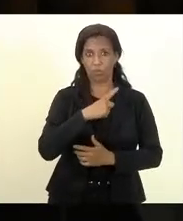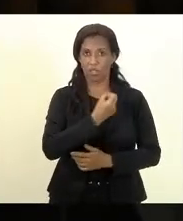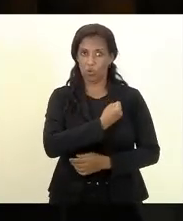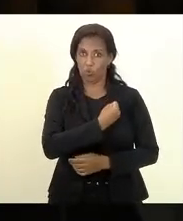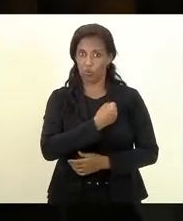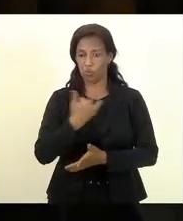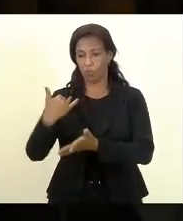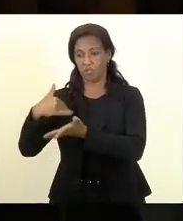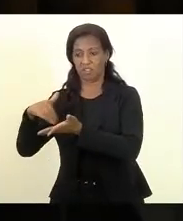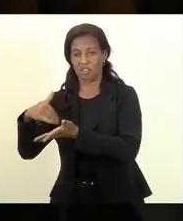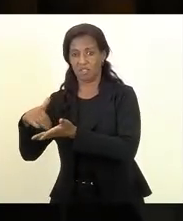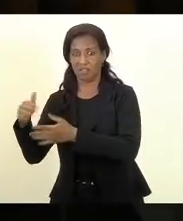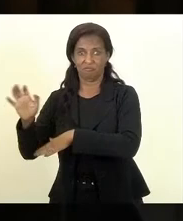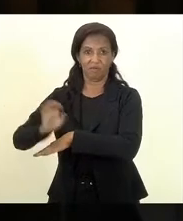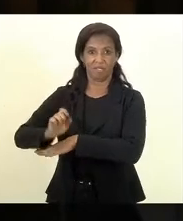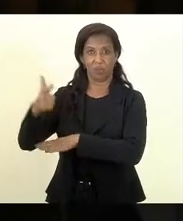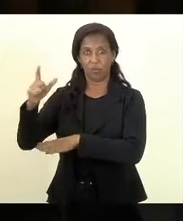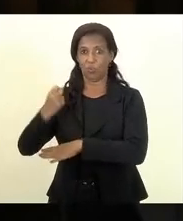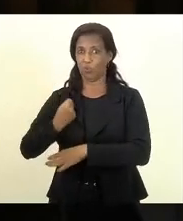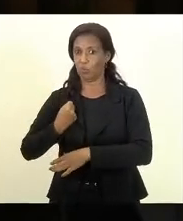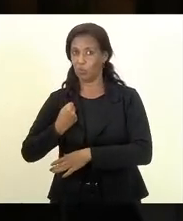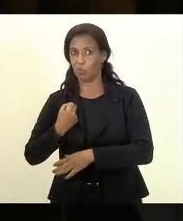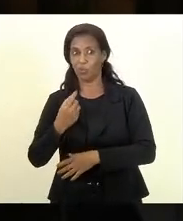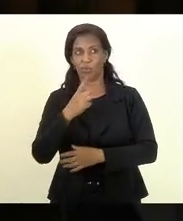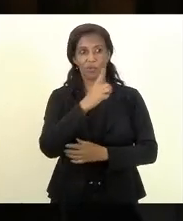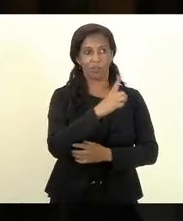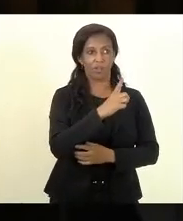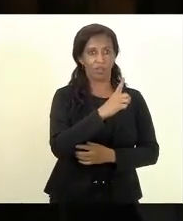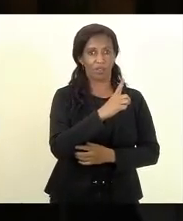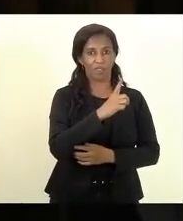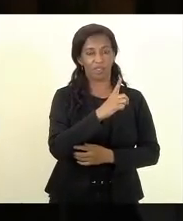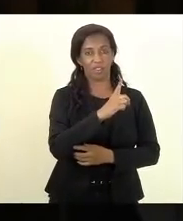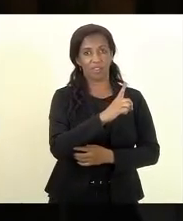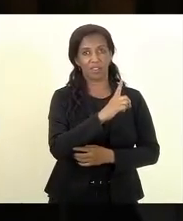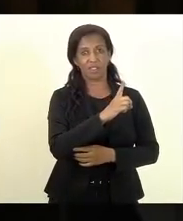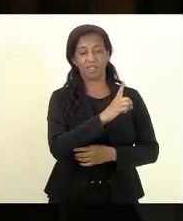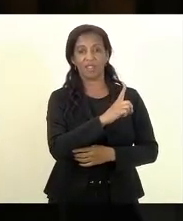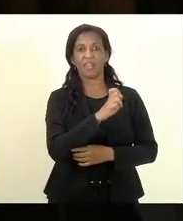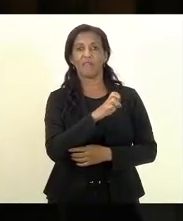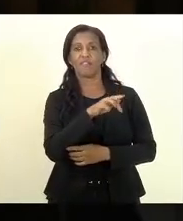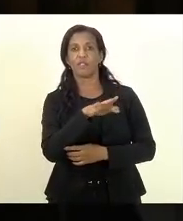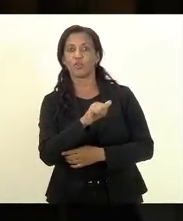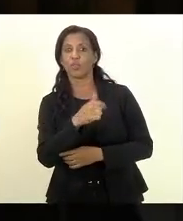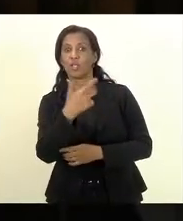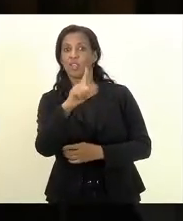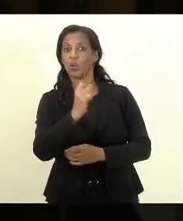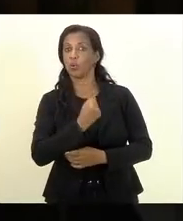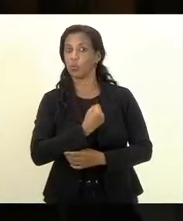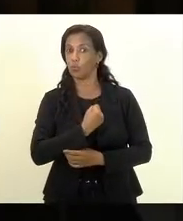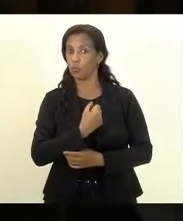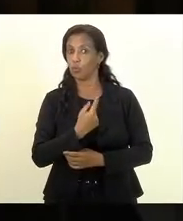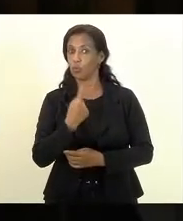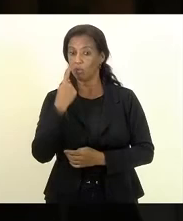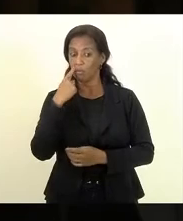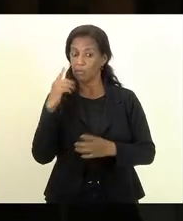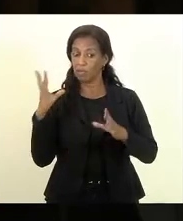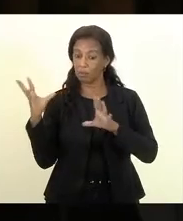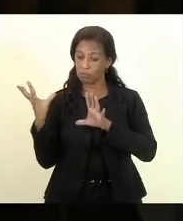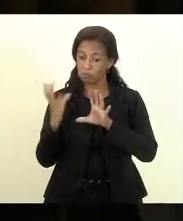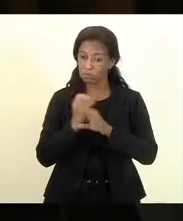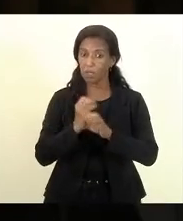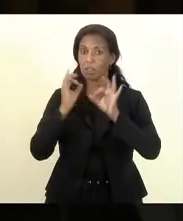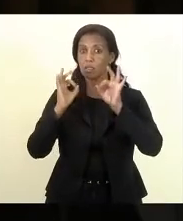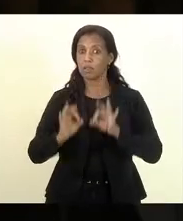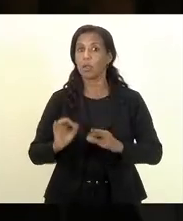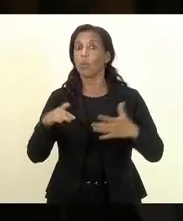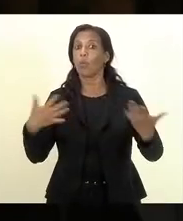Secretaria de Estado pode ter um outro número, a Defensoria da União, que está ajudando muito, pode ter um outro número, enfim, então, apurar, fazer o levantamento preciso de quantas famílias